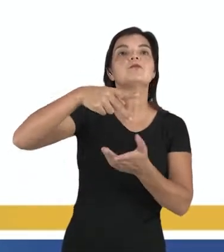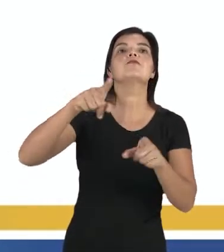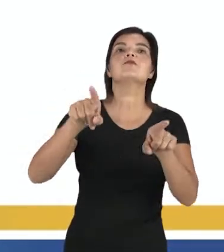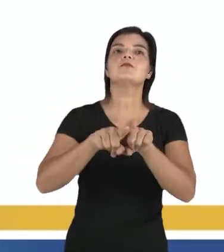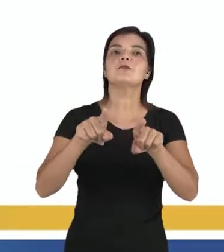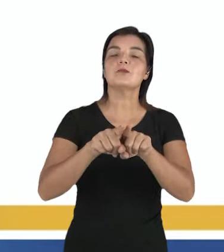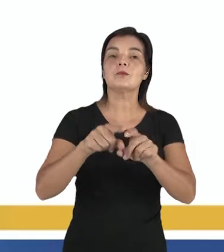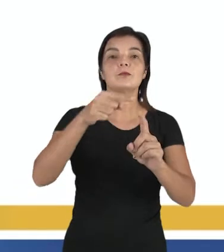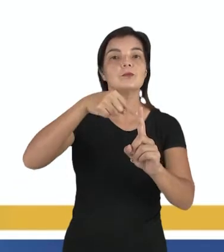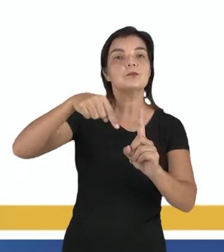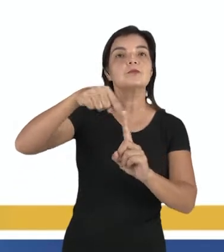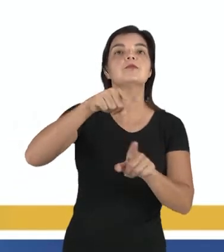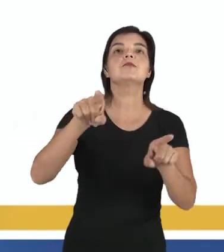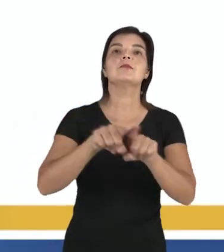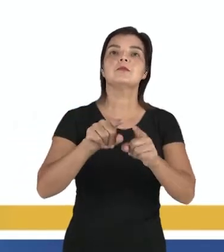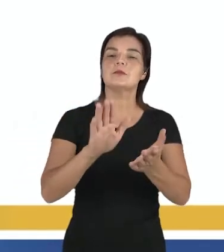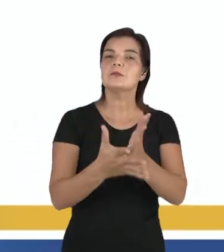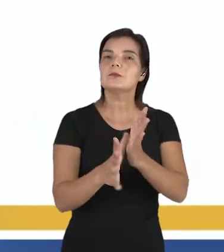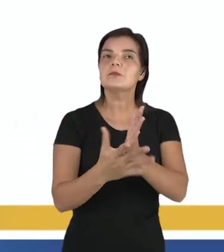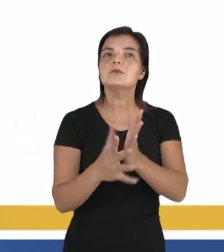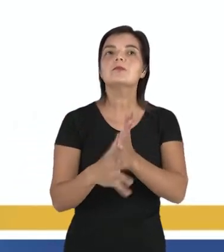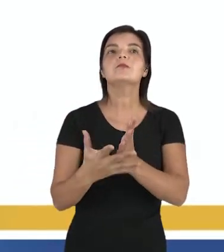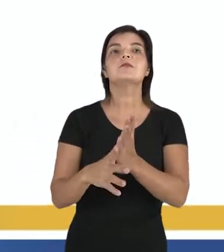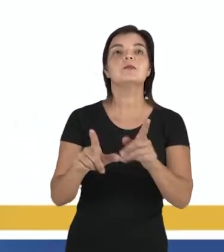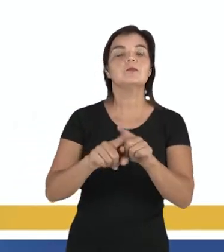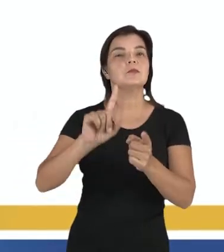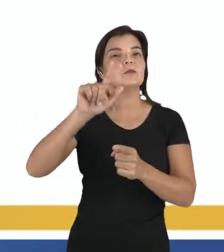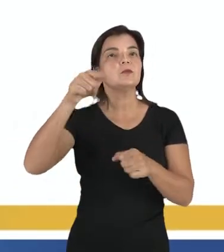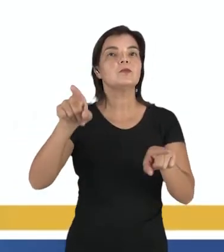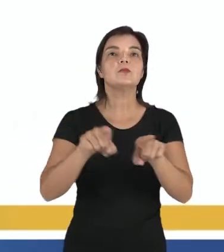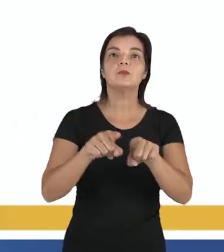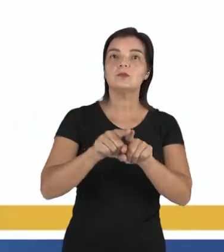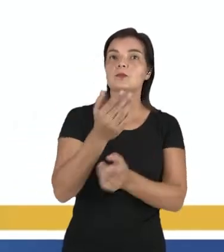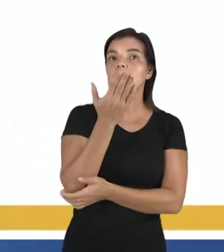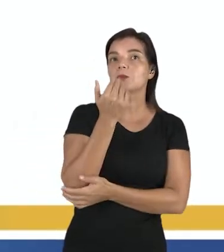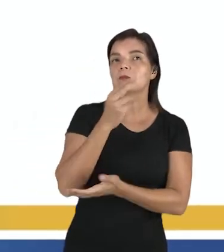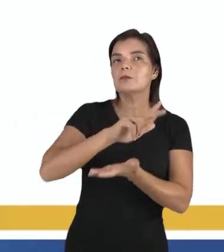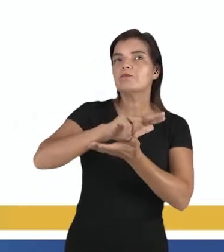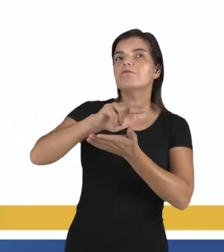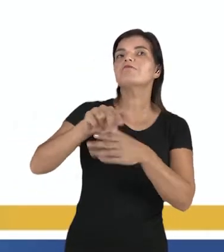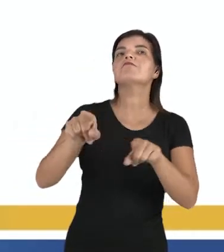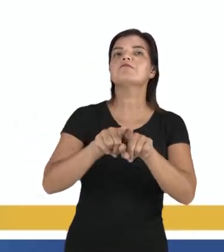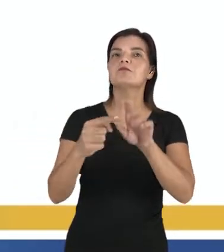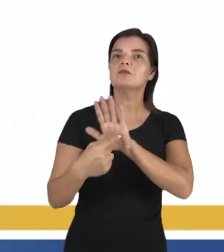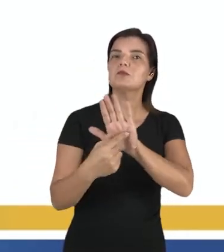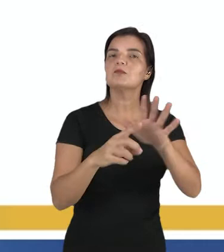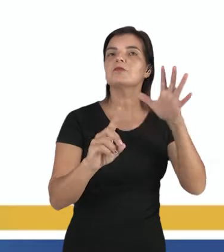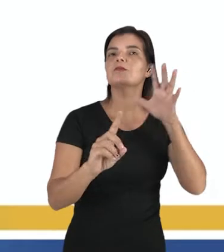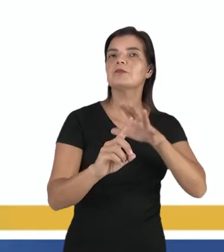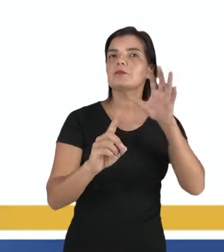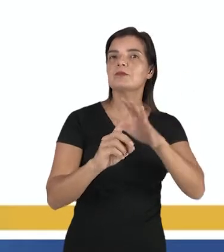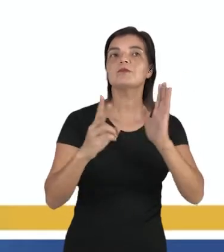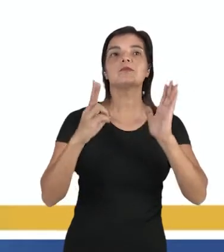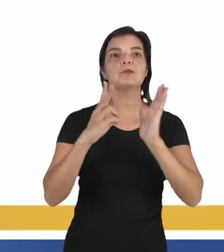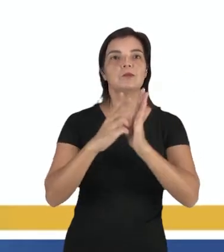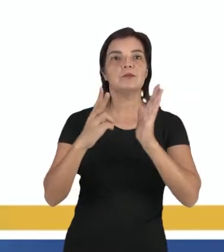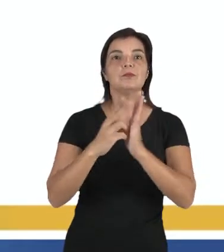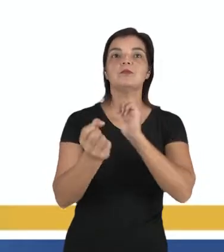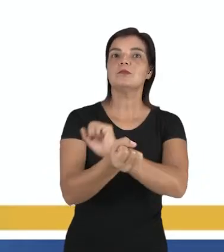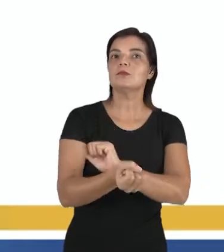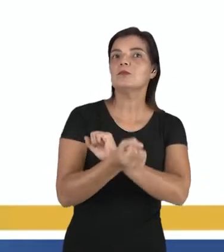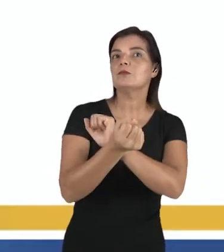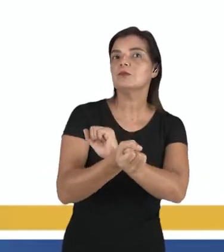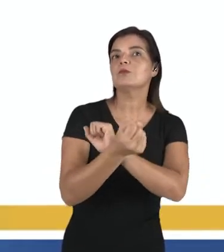indígenas, paulistas, mineiros, gaúchos, bolivianos e paraguaios. A culinária regional é composta por arroz com